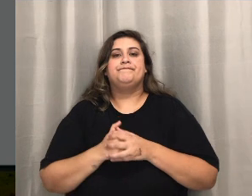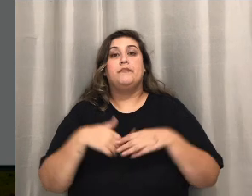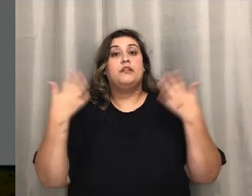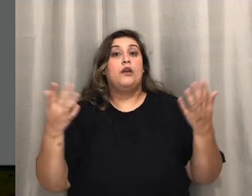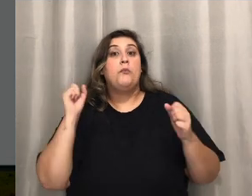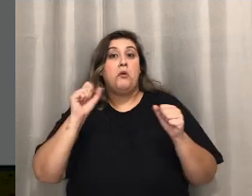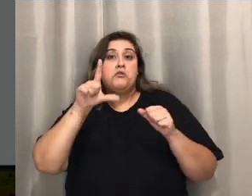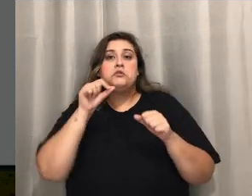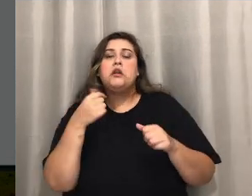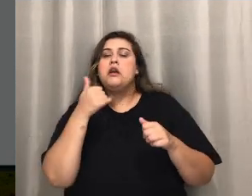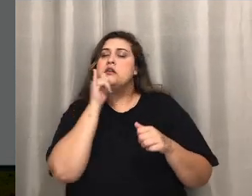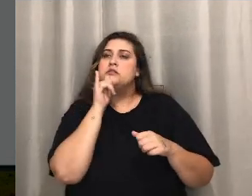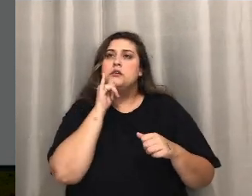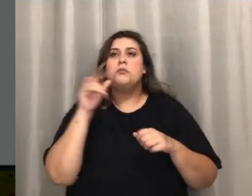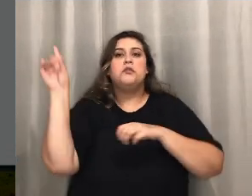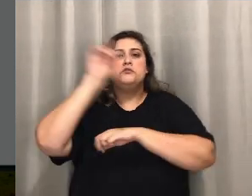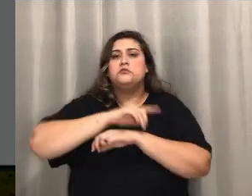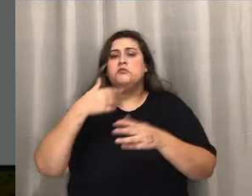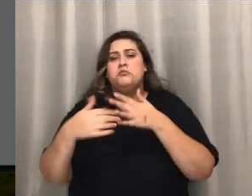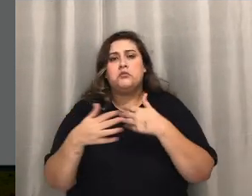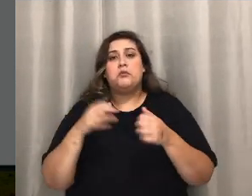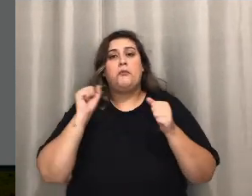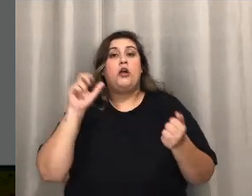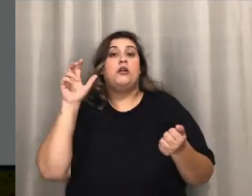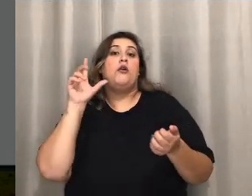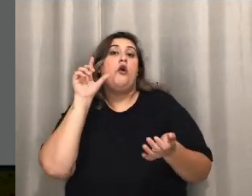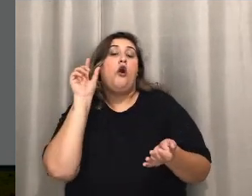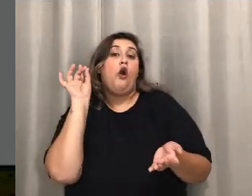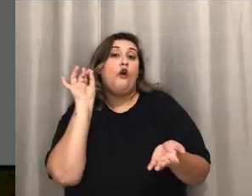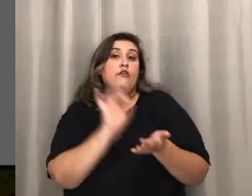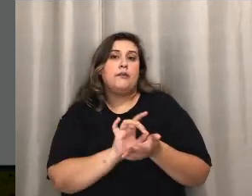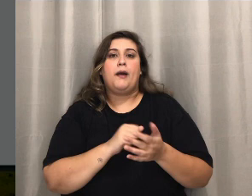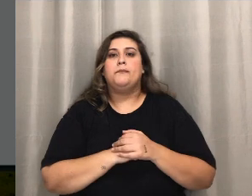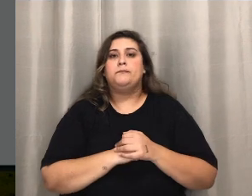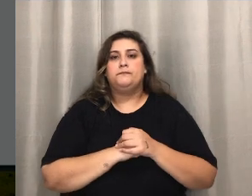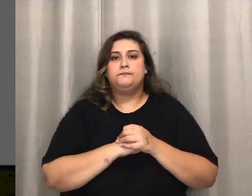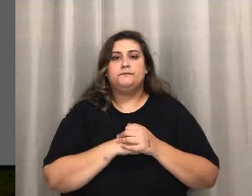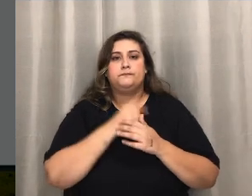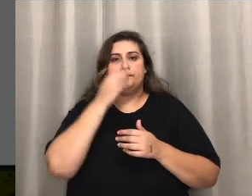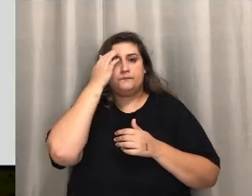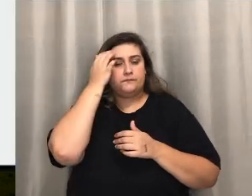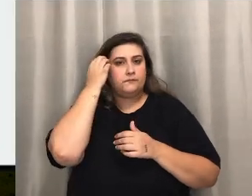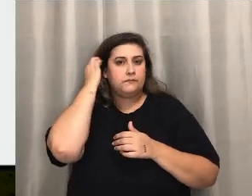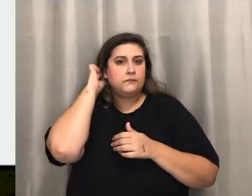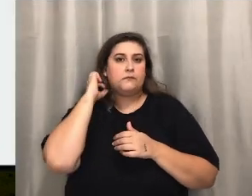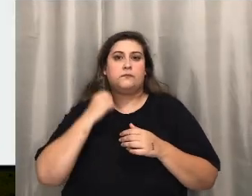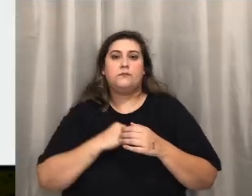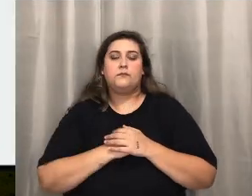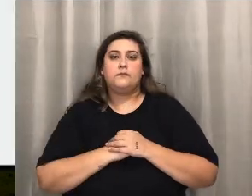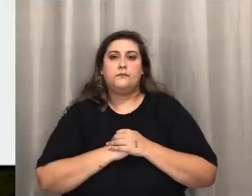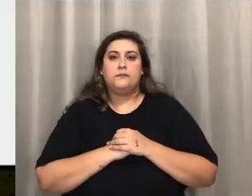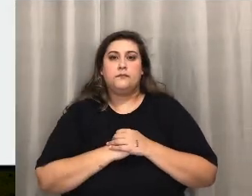próprio Anchor encaminha. Então, nós podemos escolher, por exemplo, alguma data e confirmar.